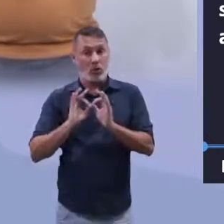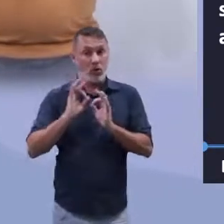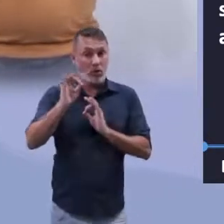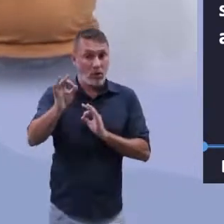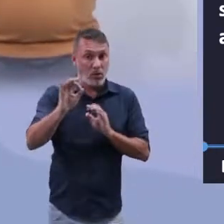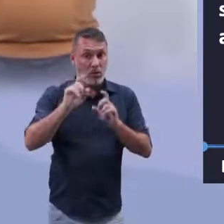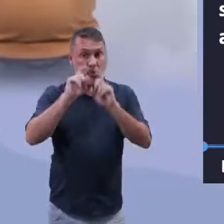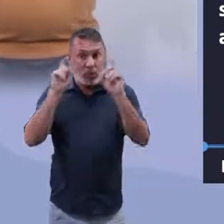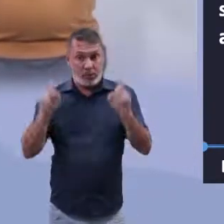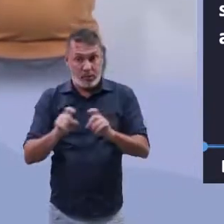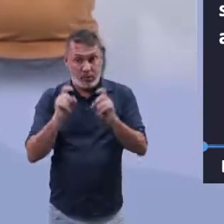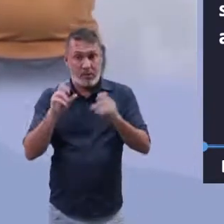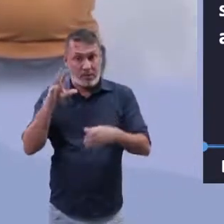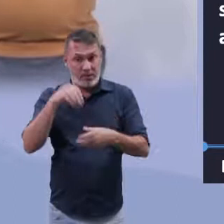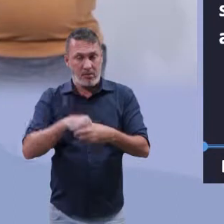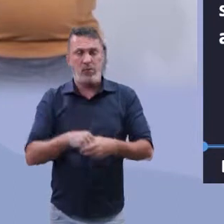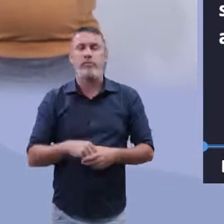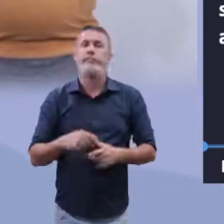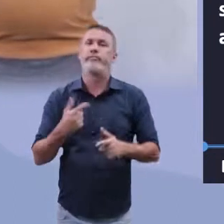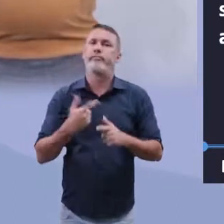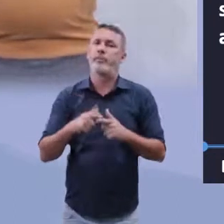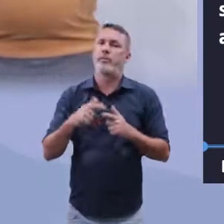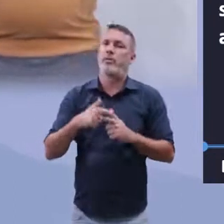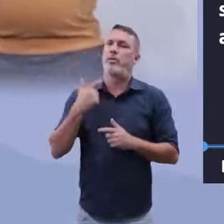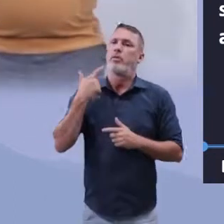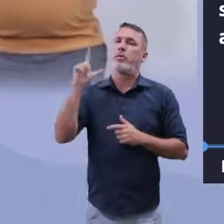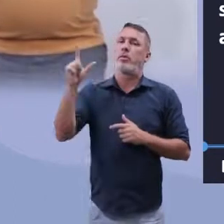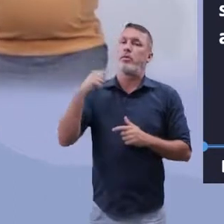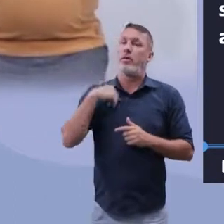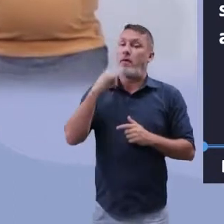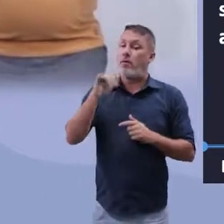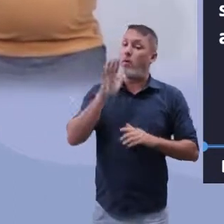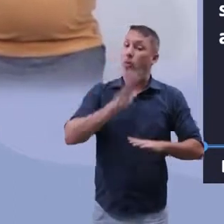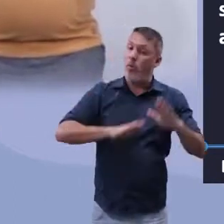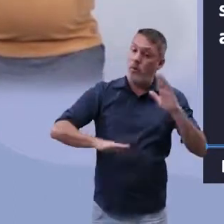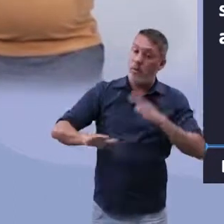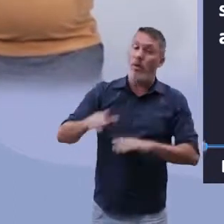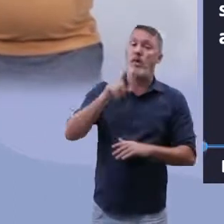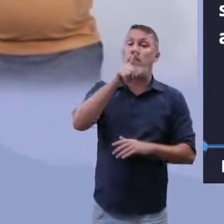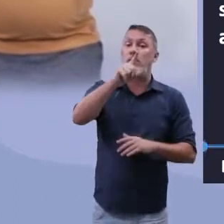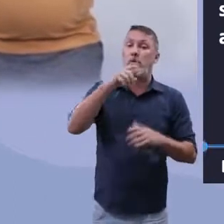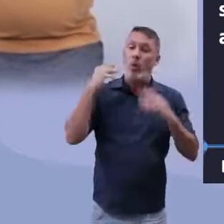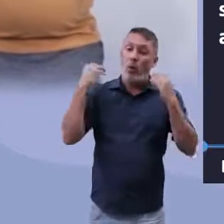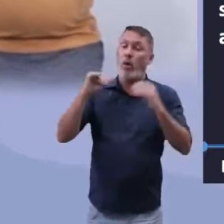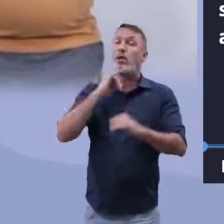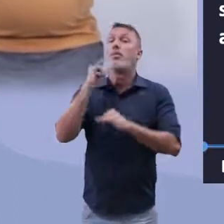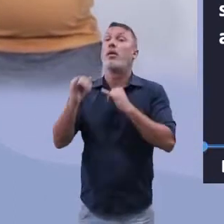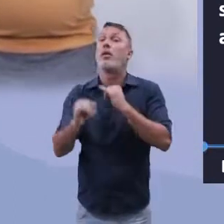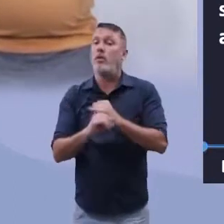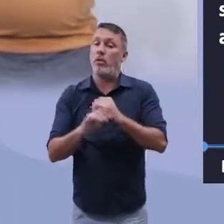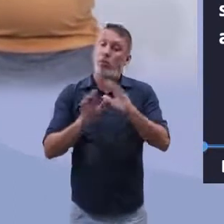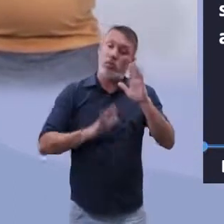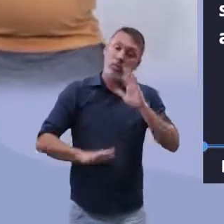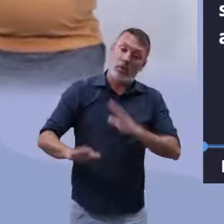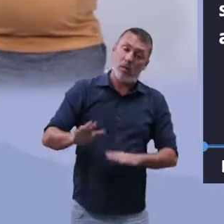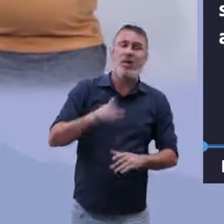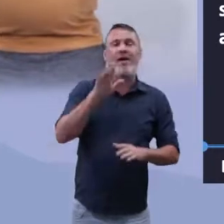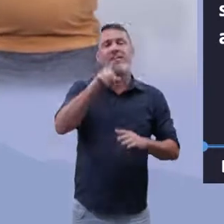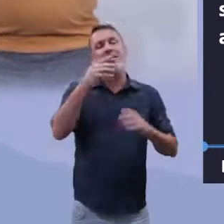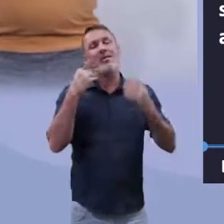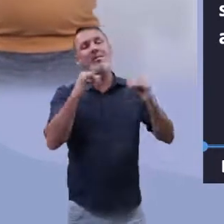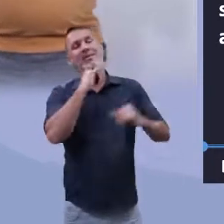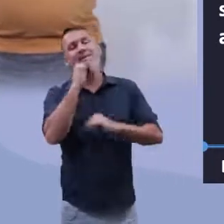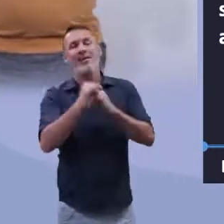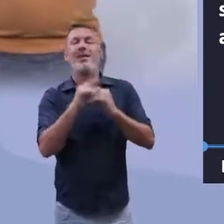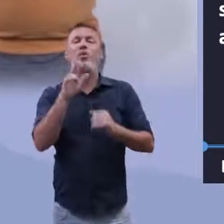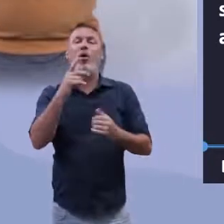no online, é um outro problema. Eu sempre falo com os meus alunos, cuidado com o que vocês postam na internet. Cuidado, às vezes eu posso